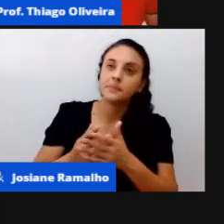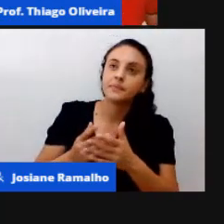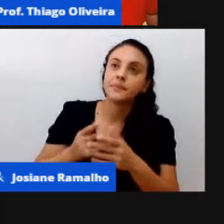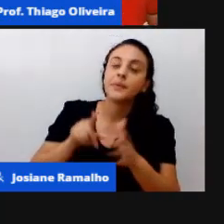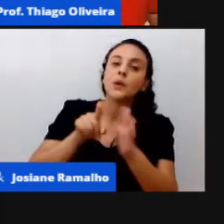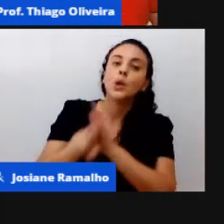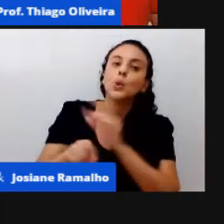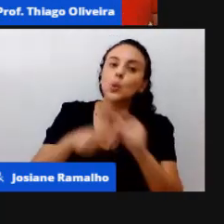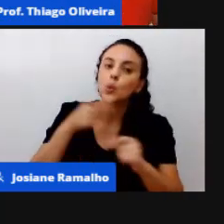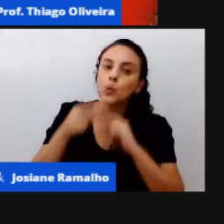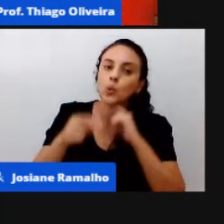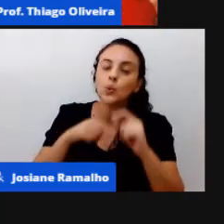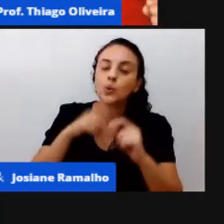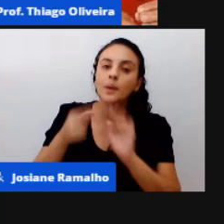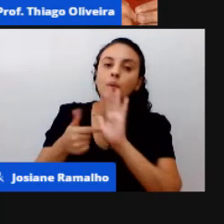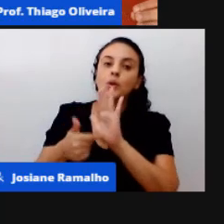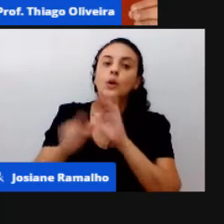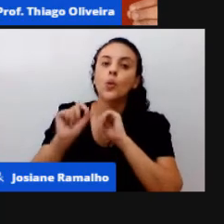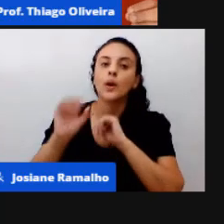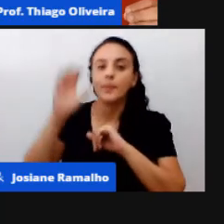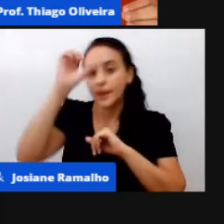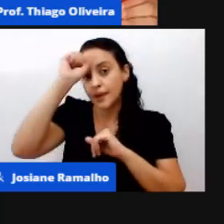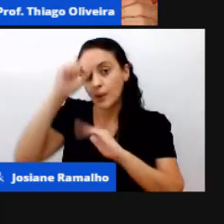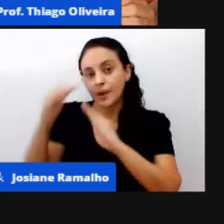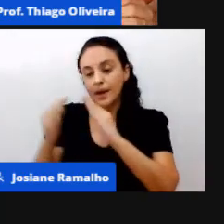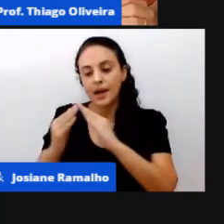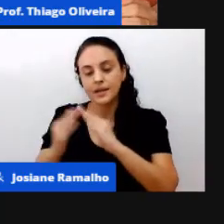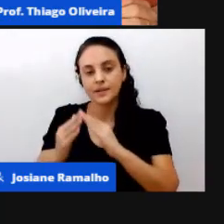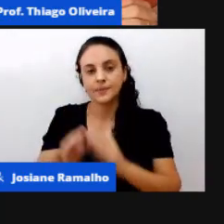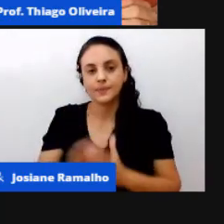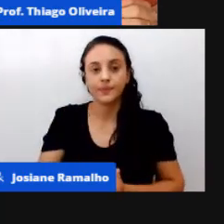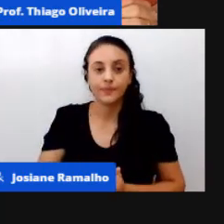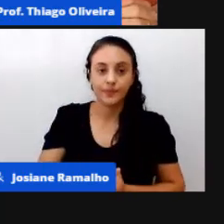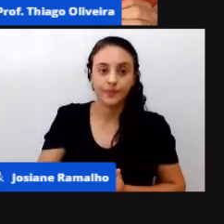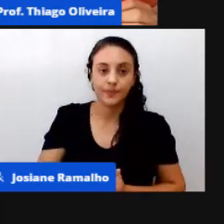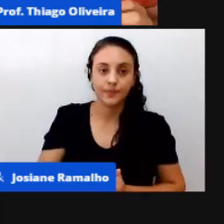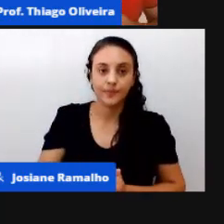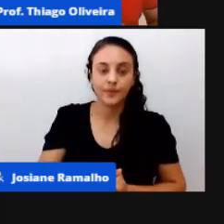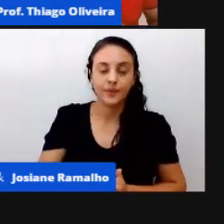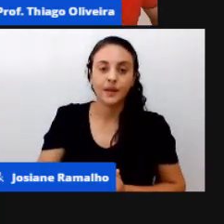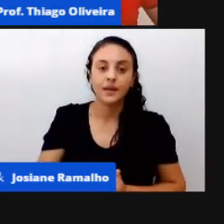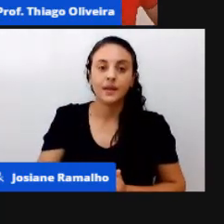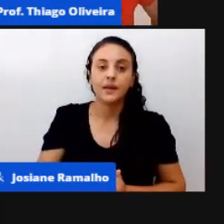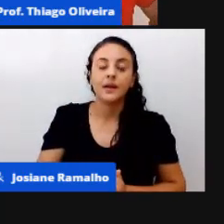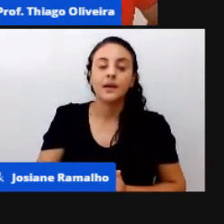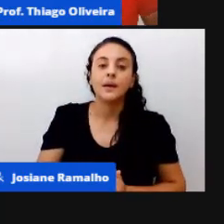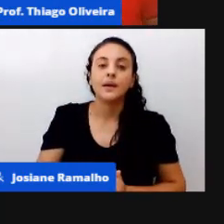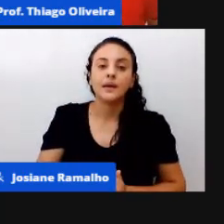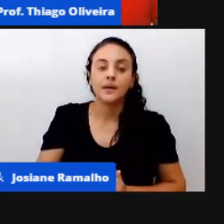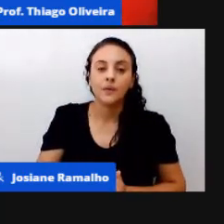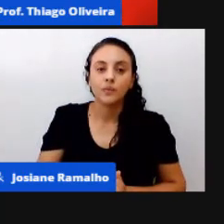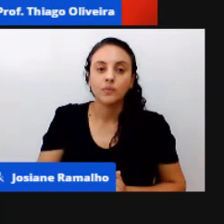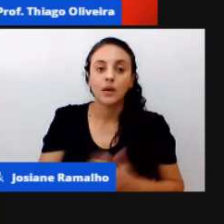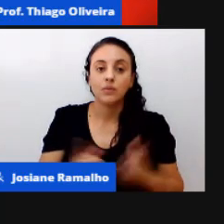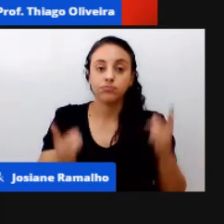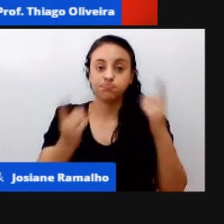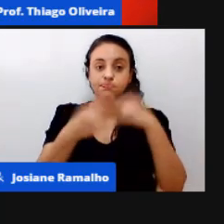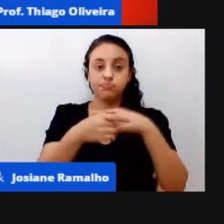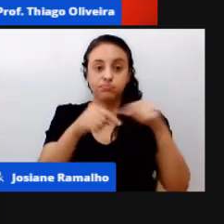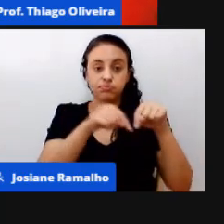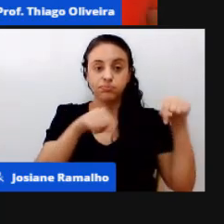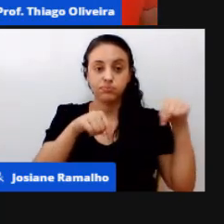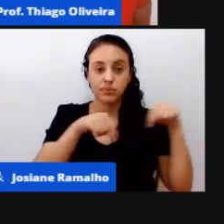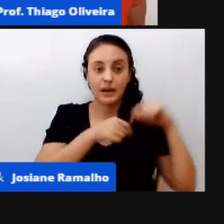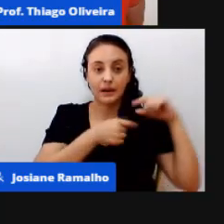sala e a aplicabilidade é feito sozinho em casa. Né? Por que os